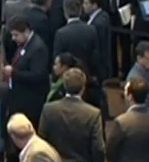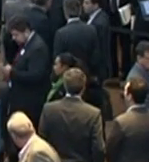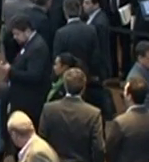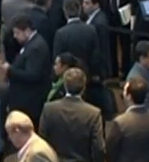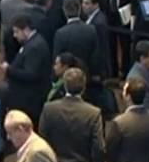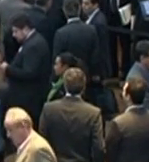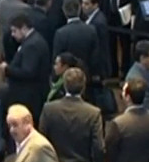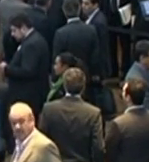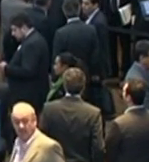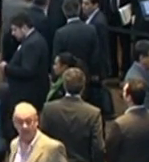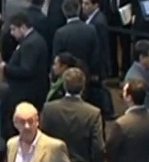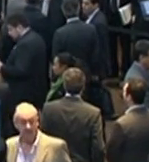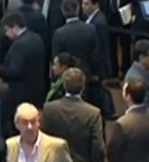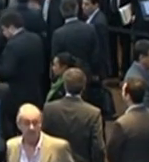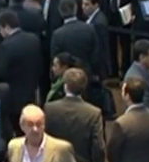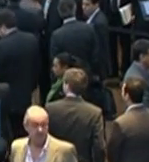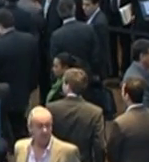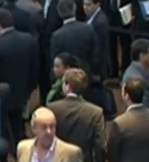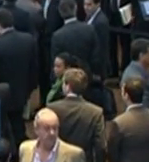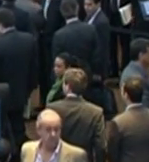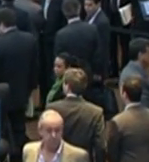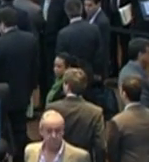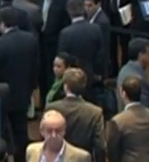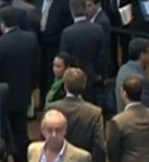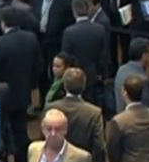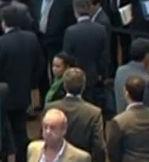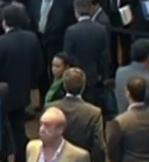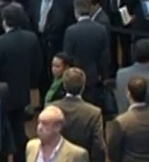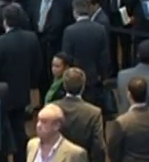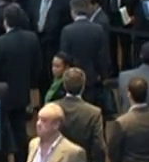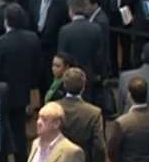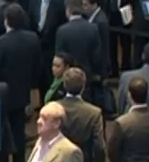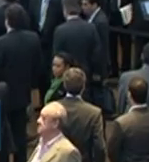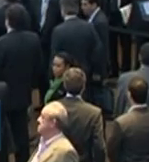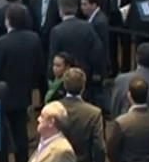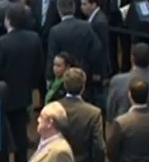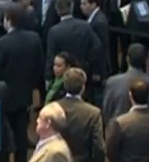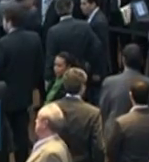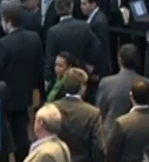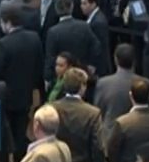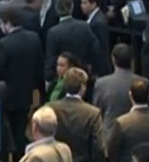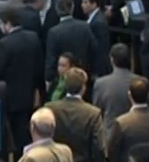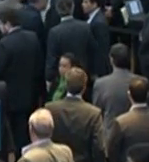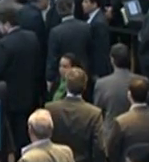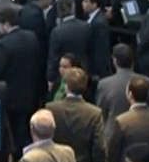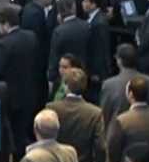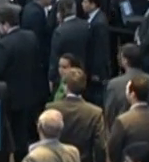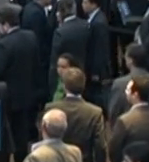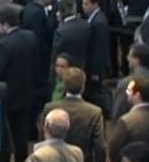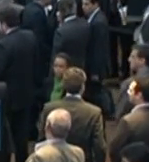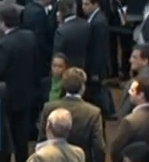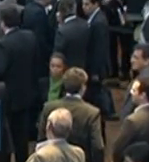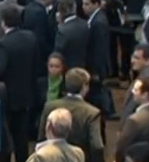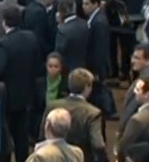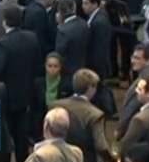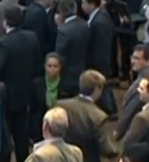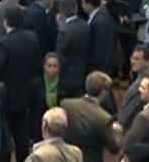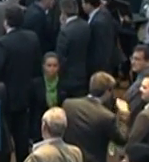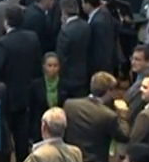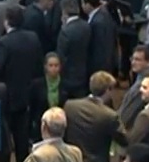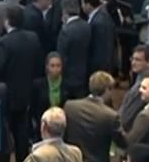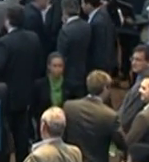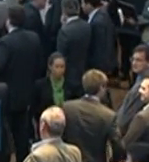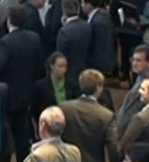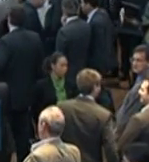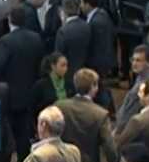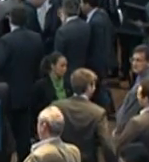Bom, você acompanha o leilão de contratação do Serviço Público de Transmissão de Energia Elétrica para os estados do